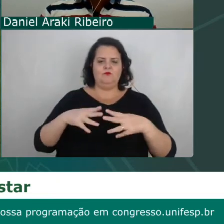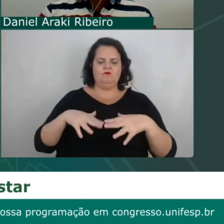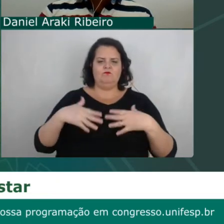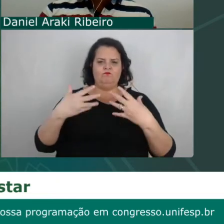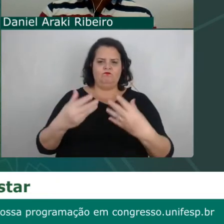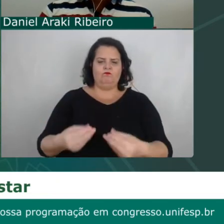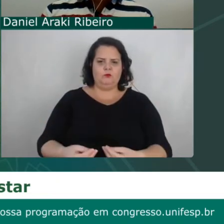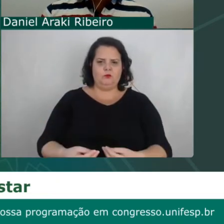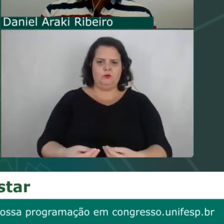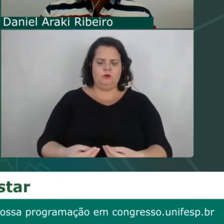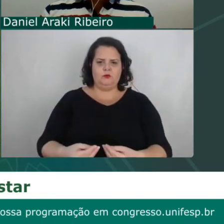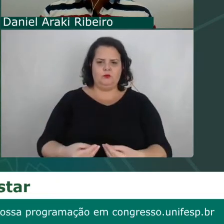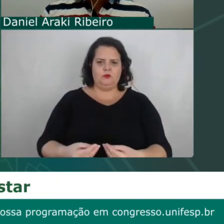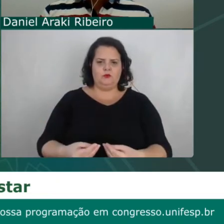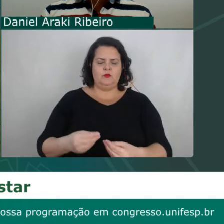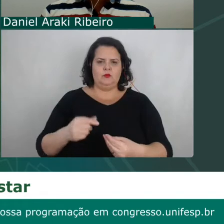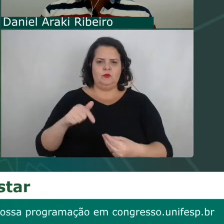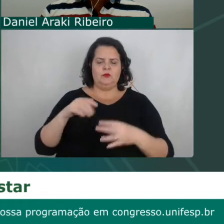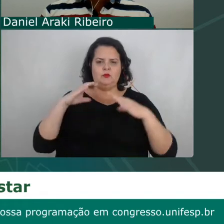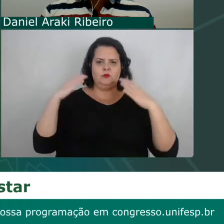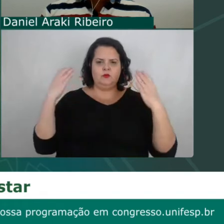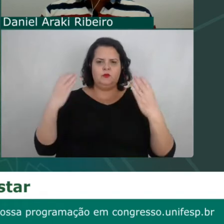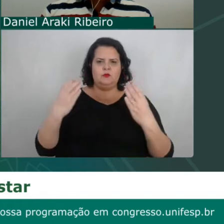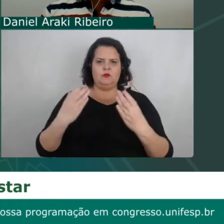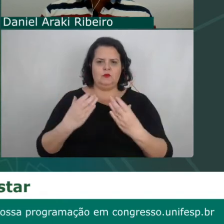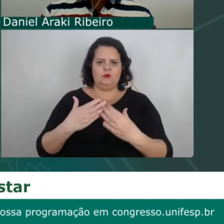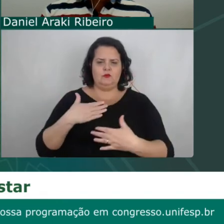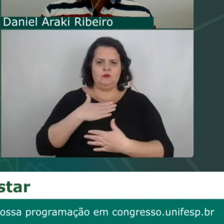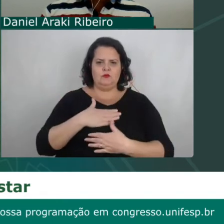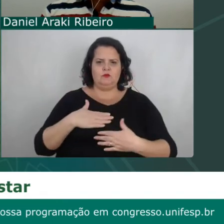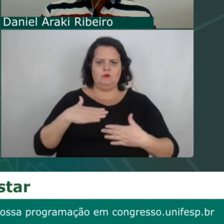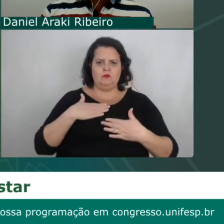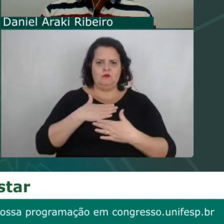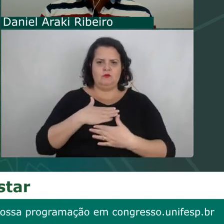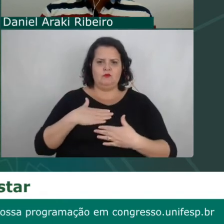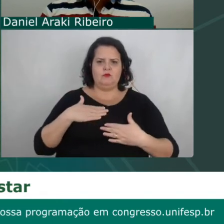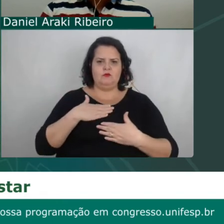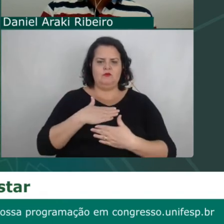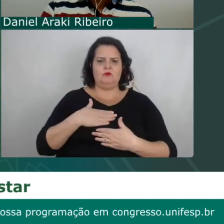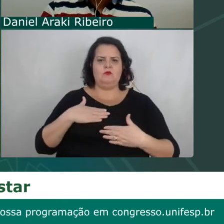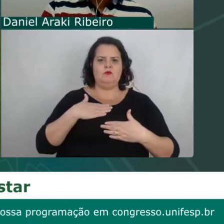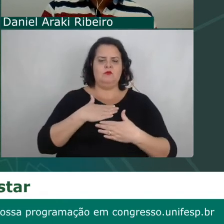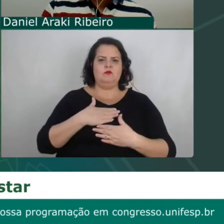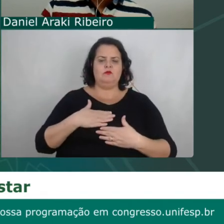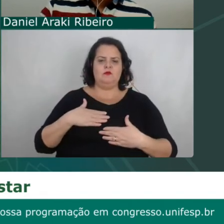desse simpósio e dizer que é um prazer muito grande para mim